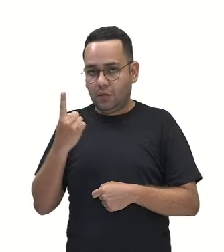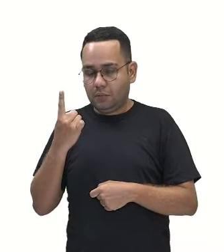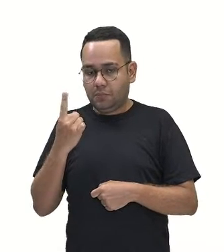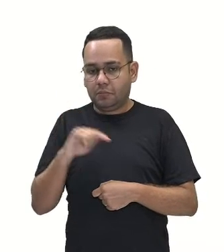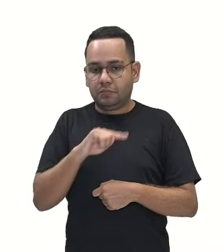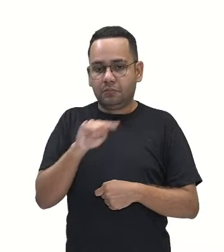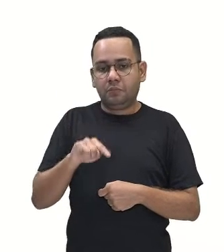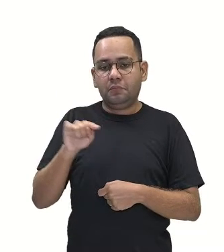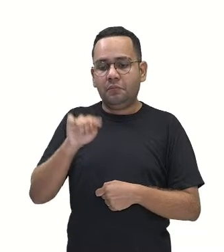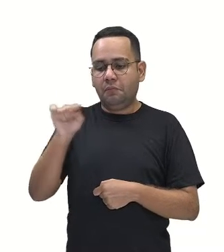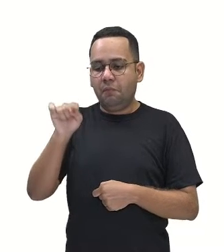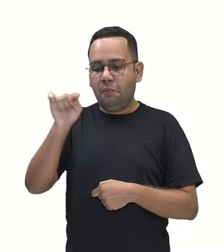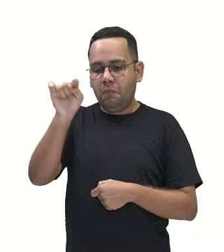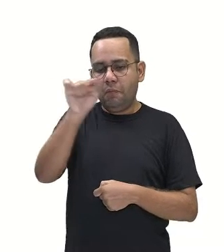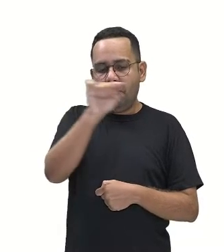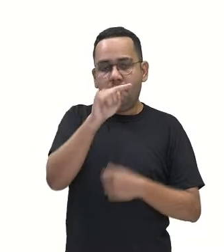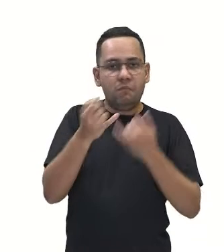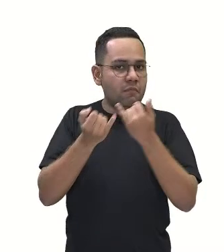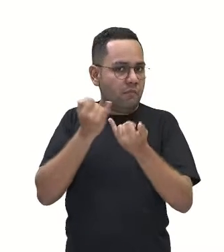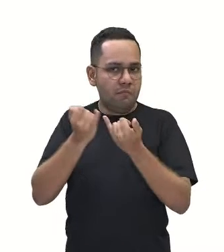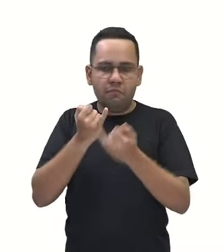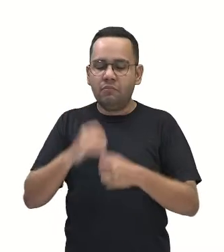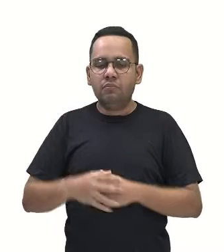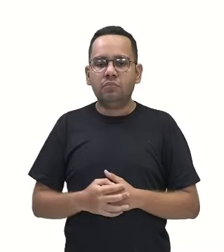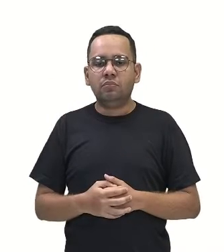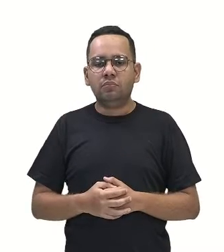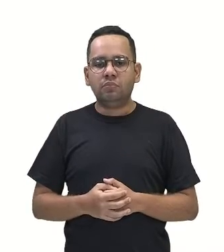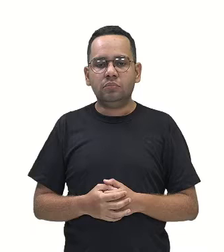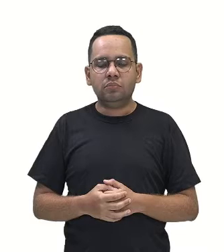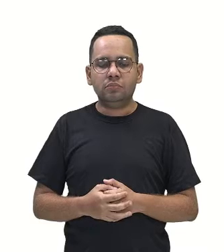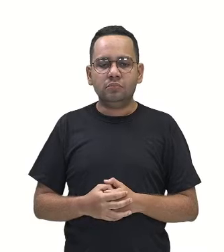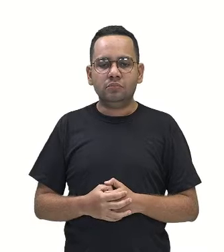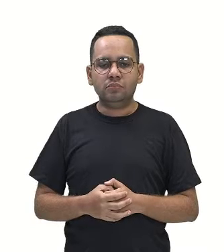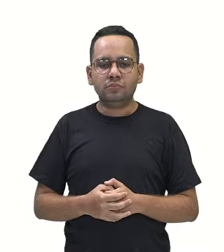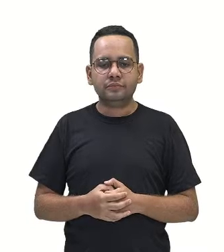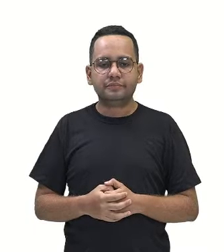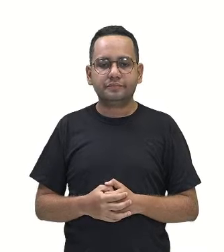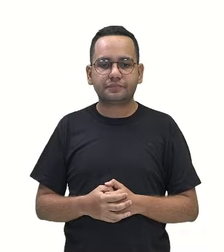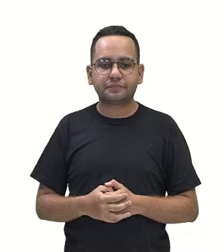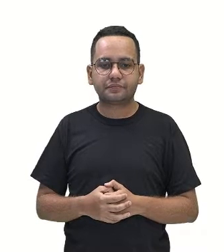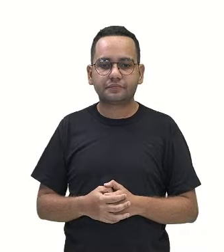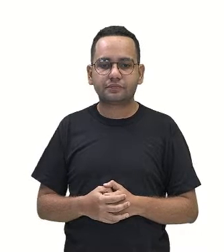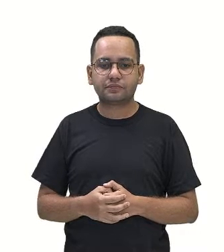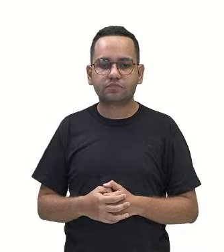tá? As medidas dos ângulos internos de um